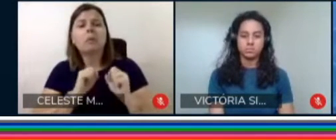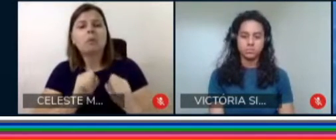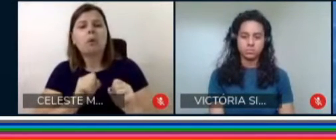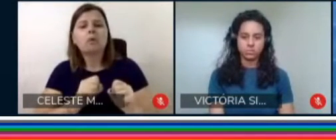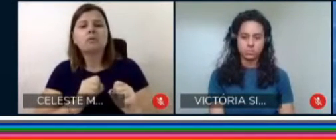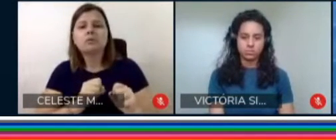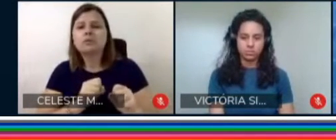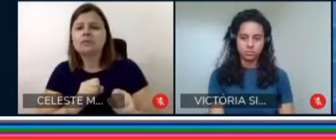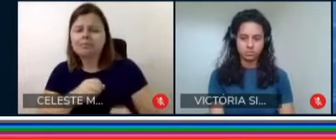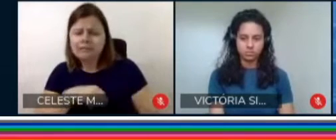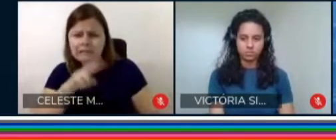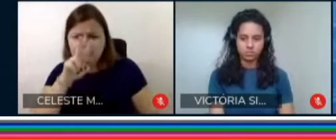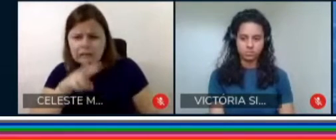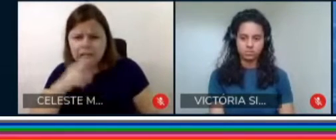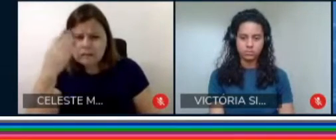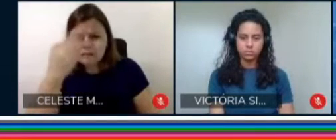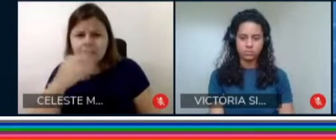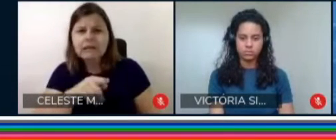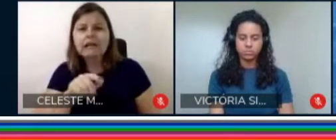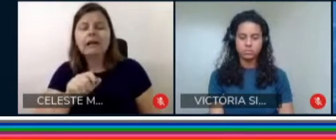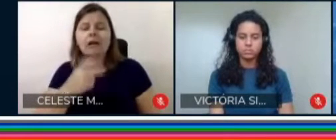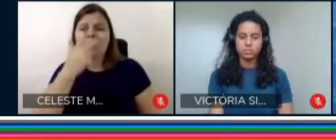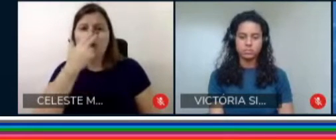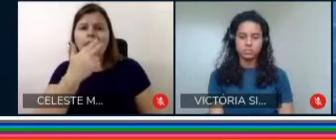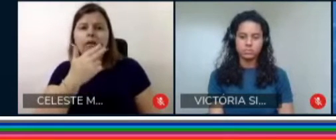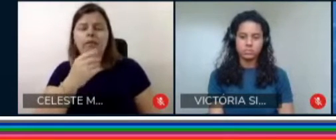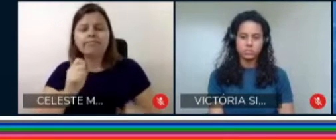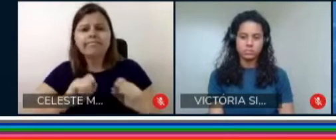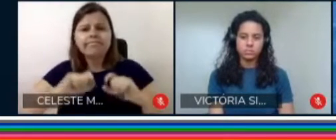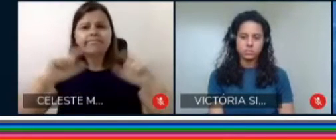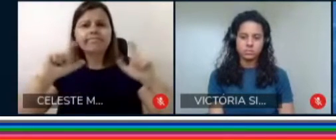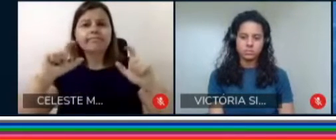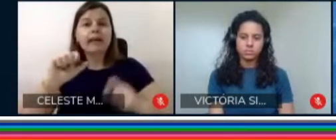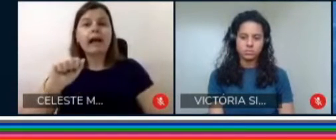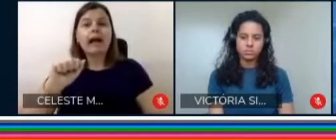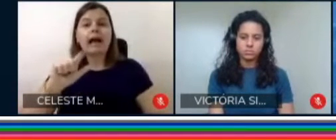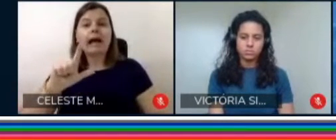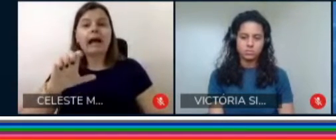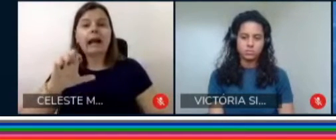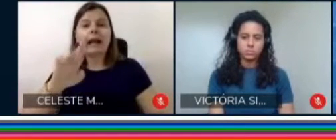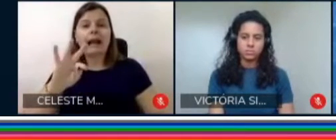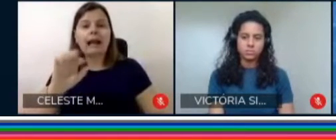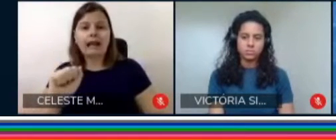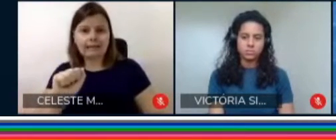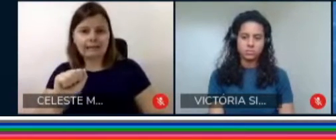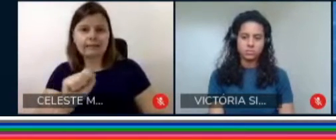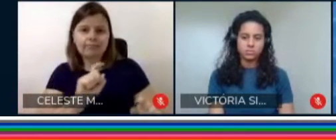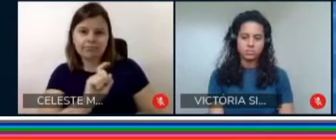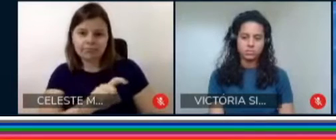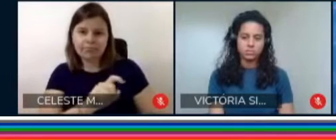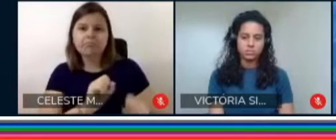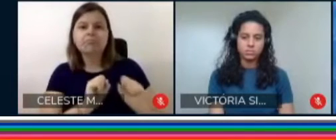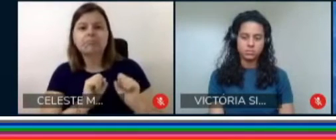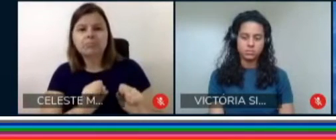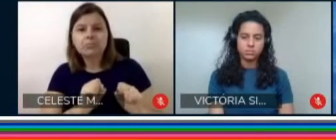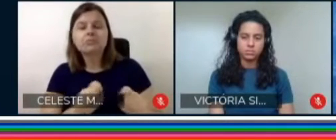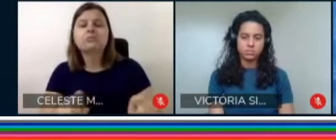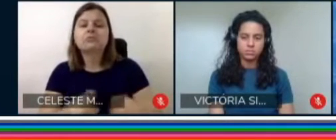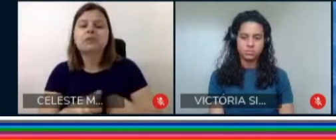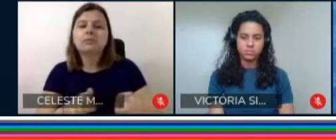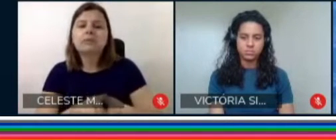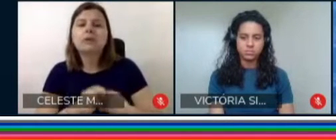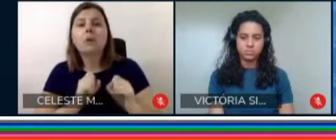estou conseguindo ver direito, mas é assim. Eu acho que é isso que está em destaque. Eu posso especificar páginas